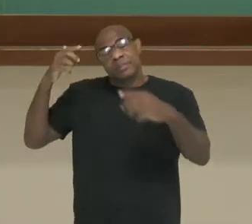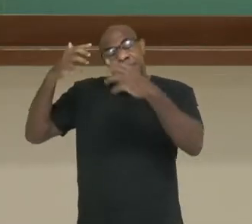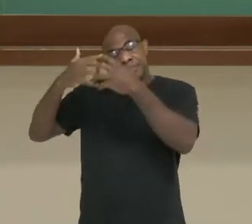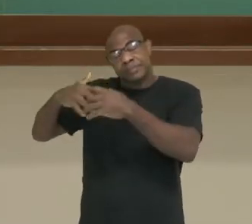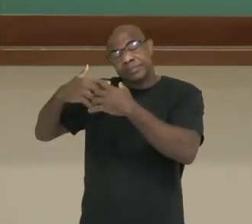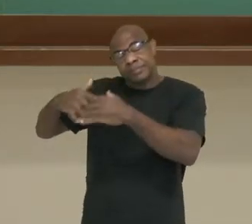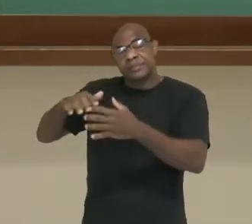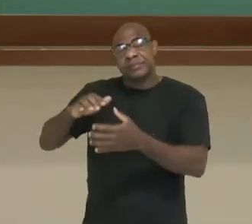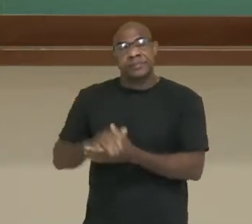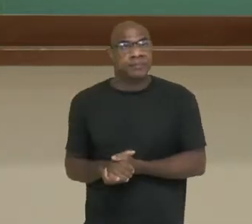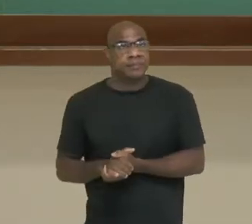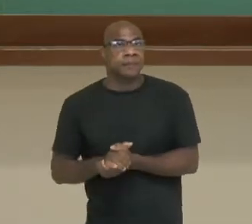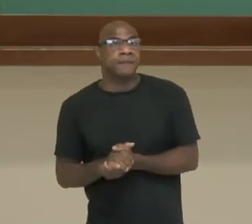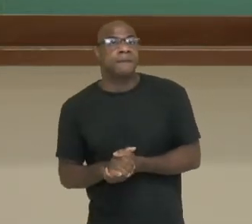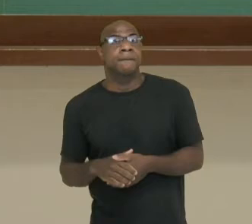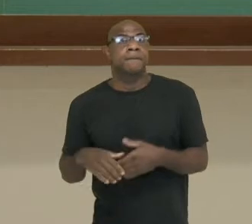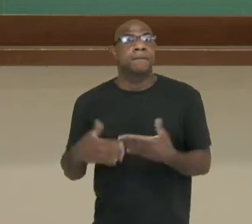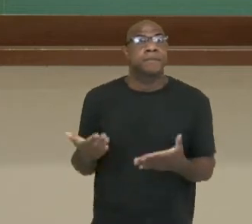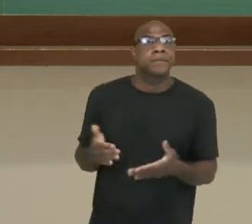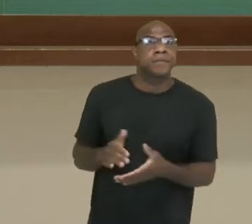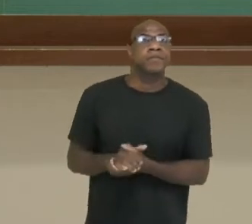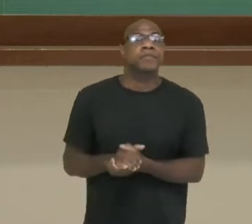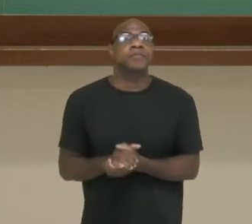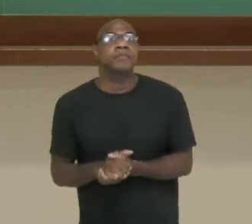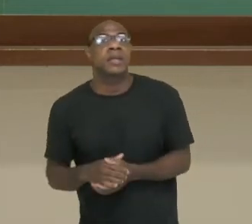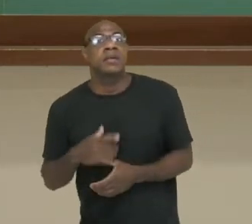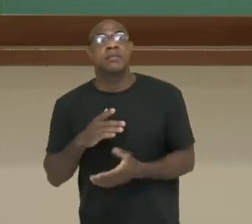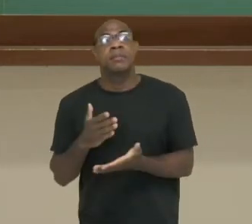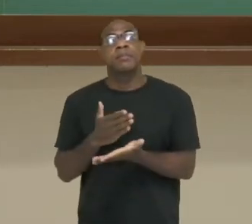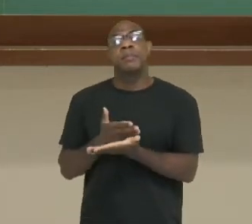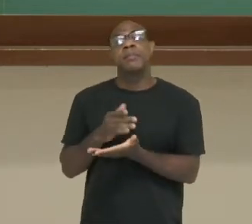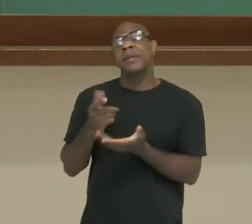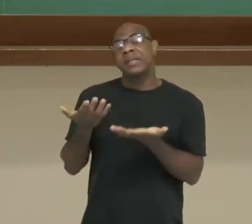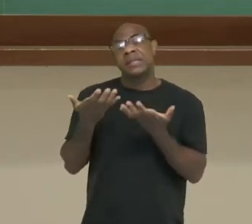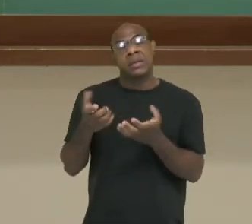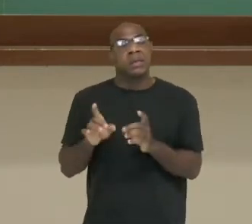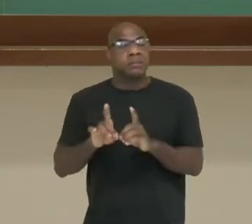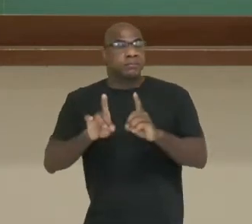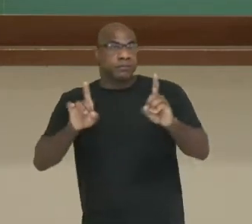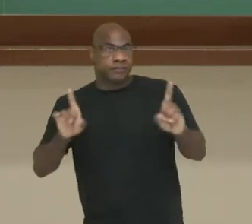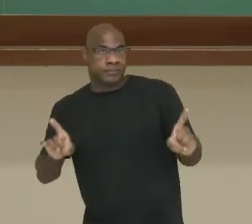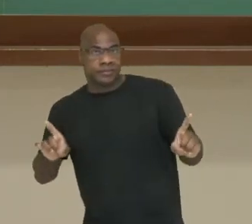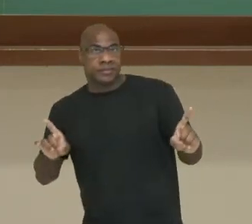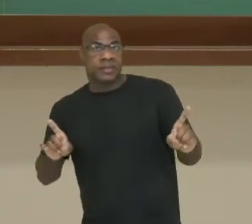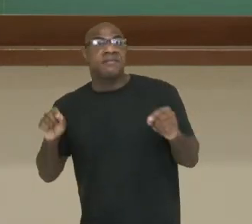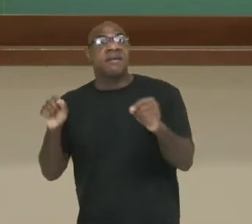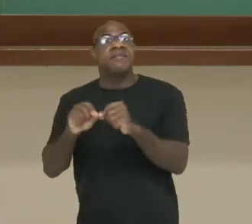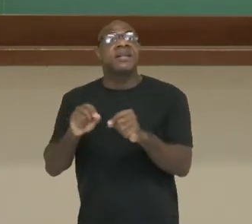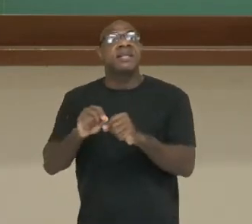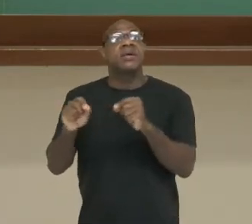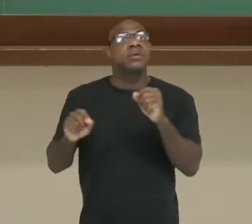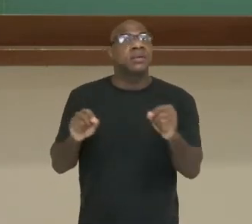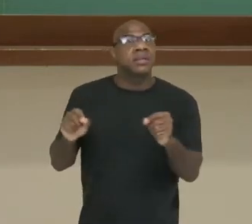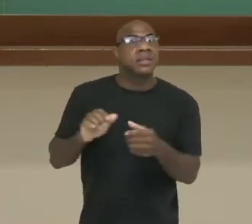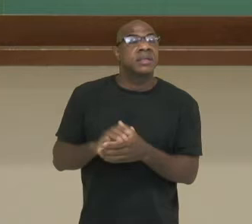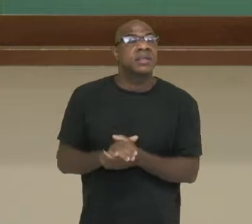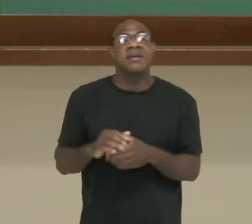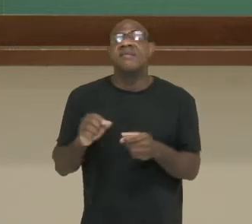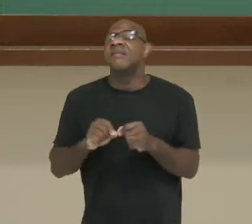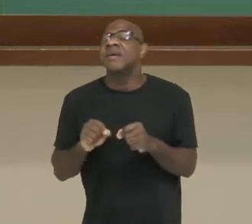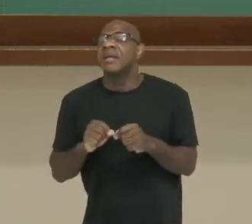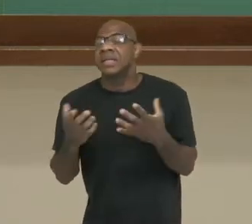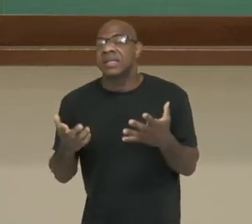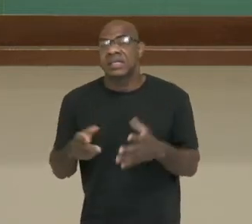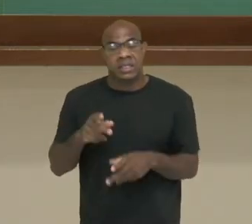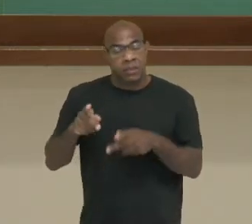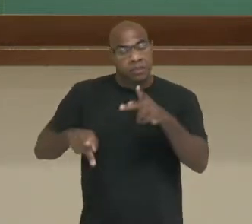grande nome do teatro épico. Ele propõe o distanciamento, né, o Verwandlung, que vai fazer o quê? Né? Ele vai fazer com que o